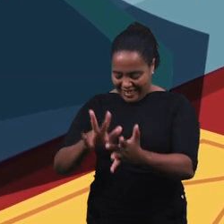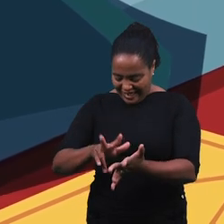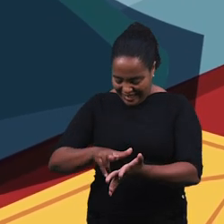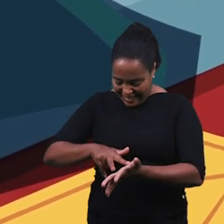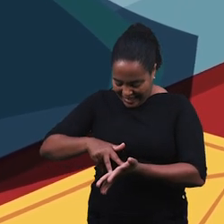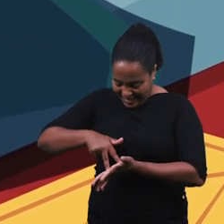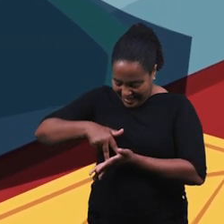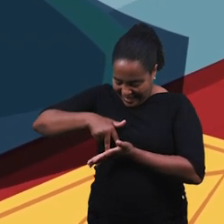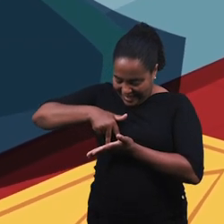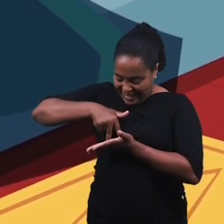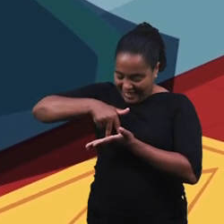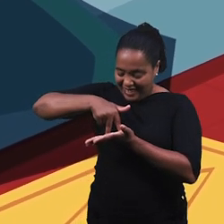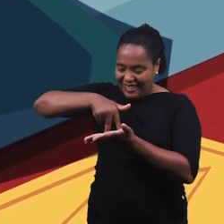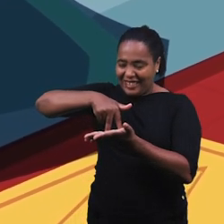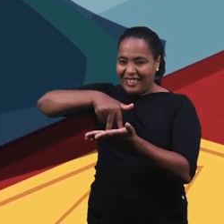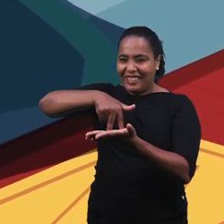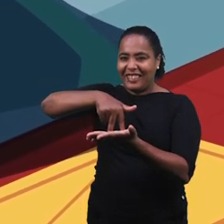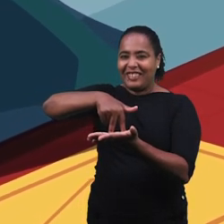Jesus me